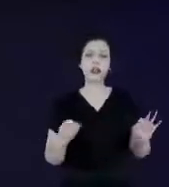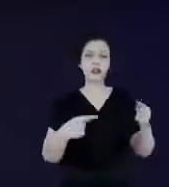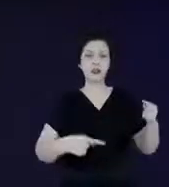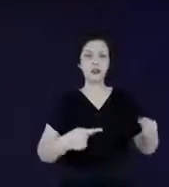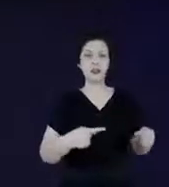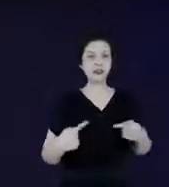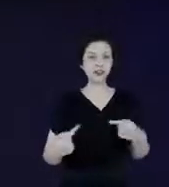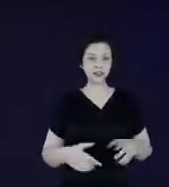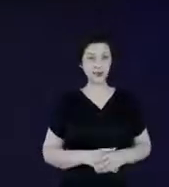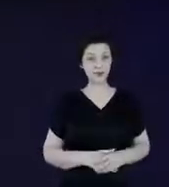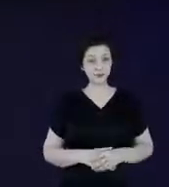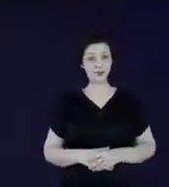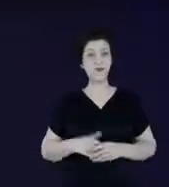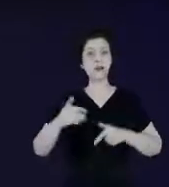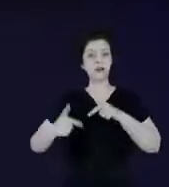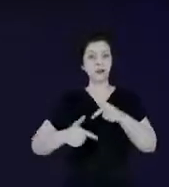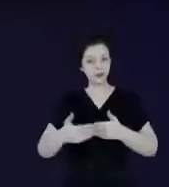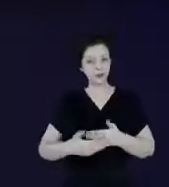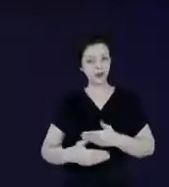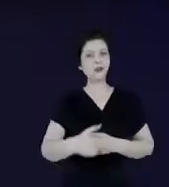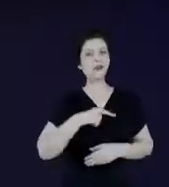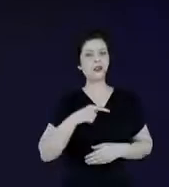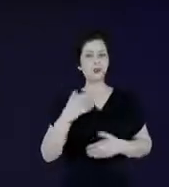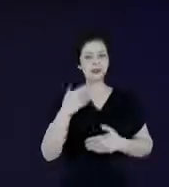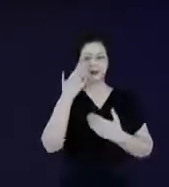mostra que a gente tem muito trabalho pela frente. Obrigado.